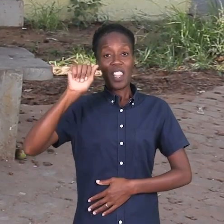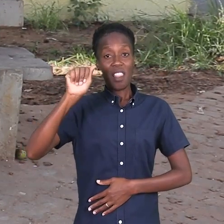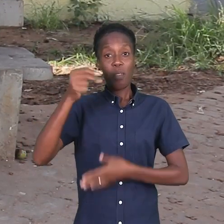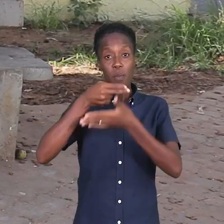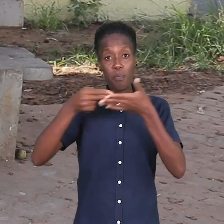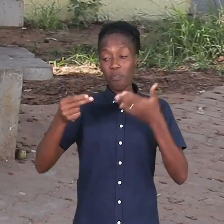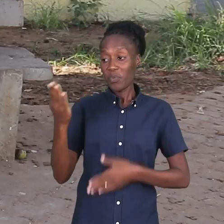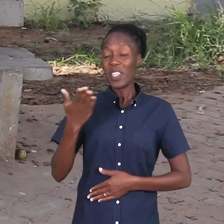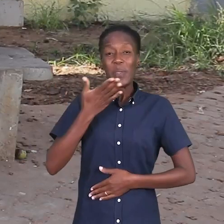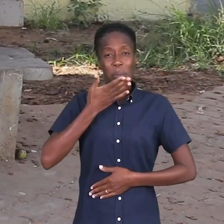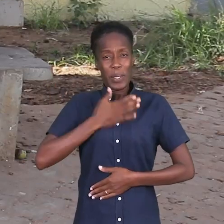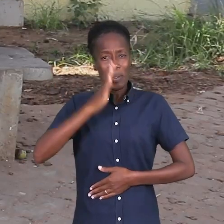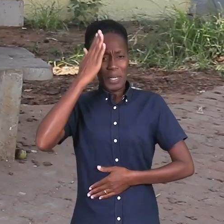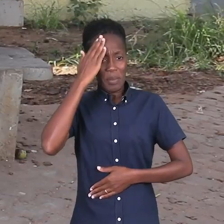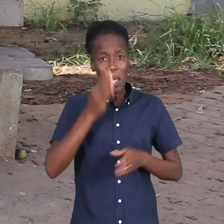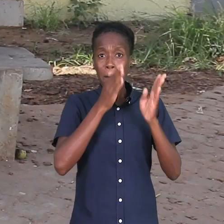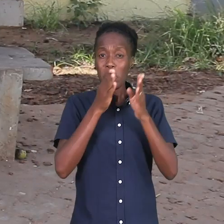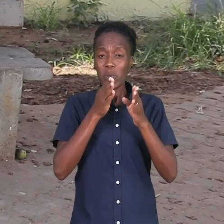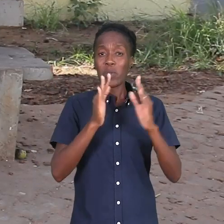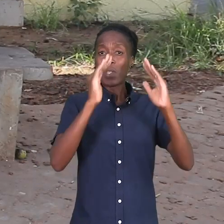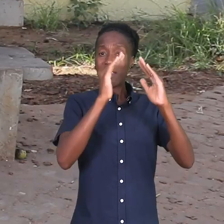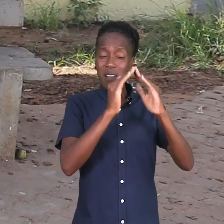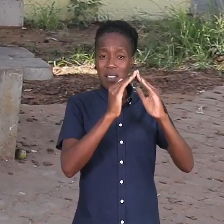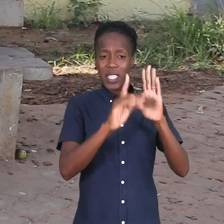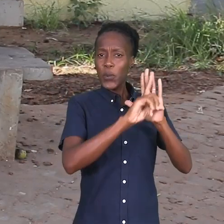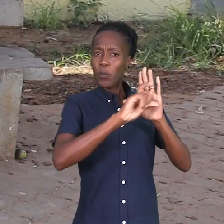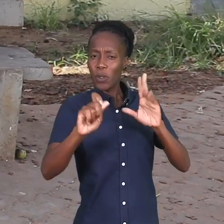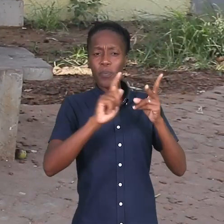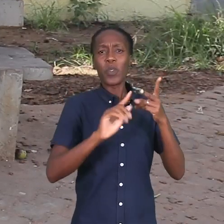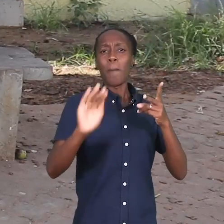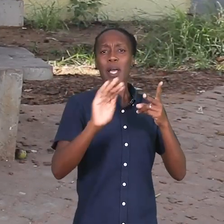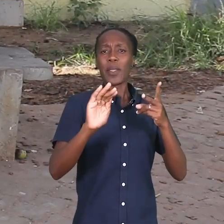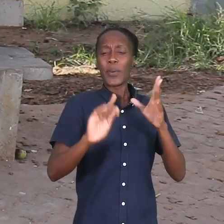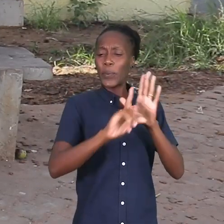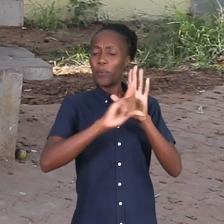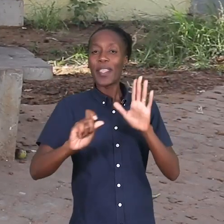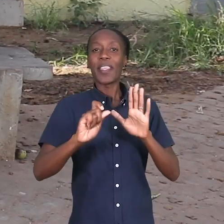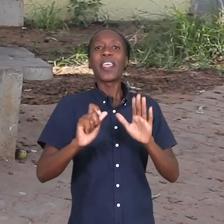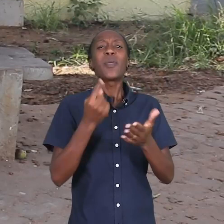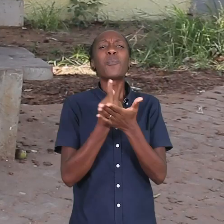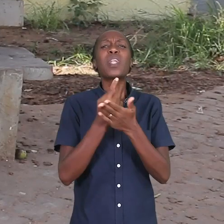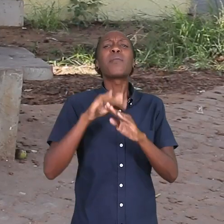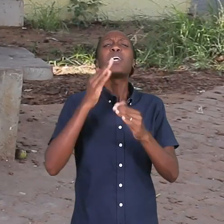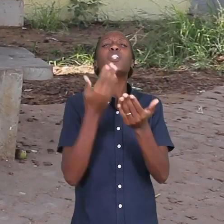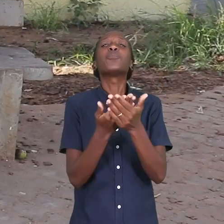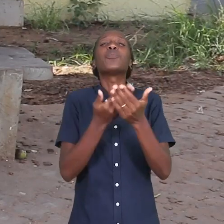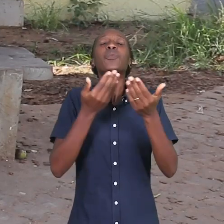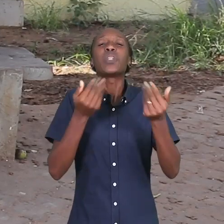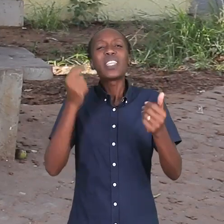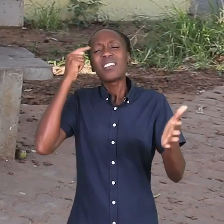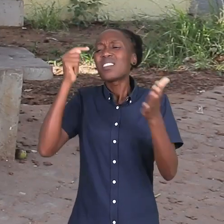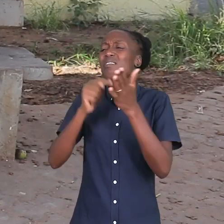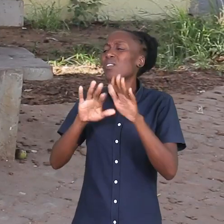termos referências positivas dentro de casa, na zona, no bairro, nas nossas comunidades? Bom, o que é que